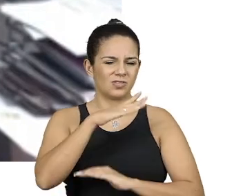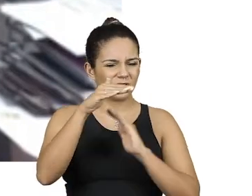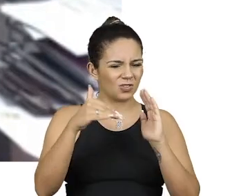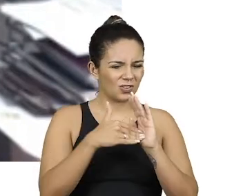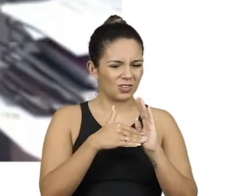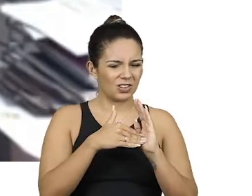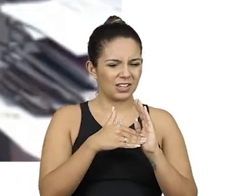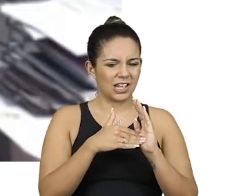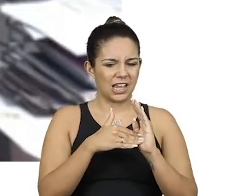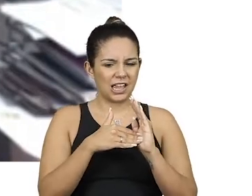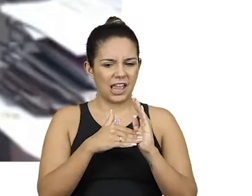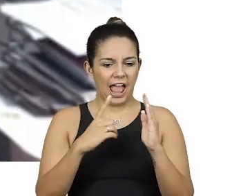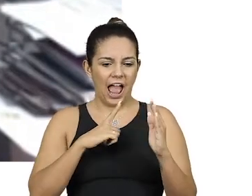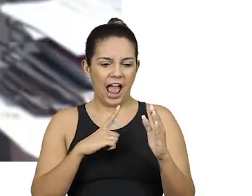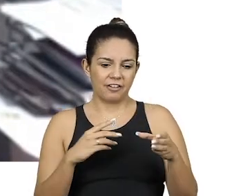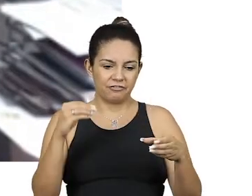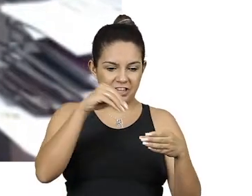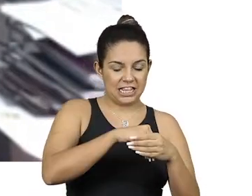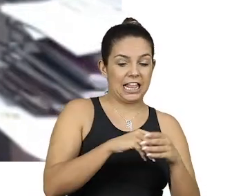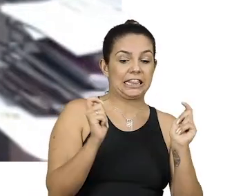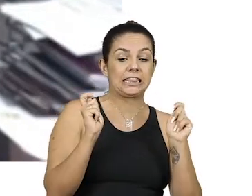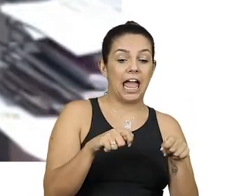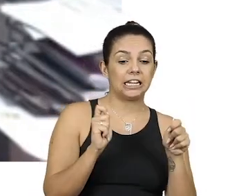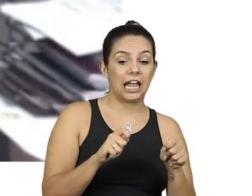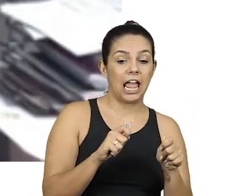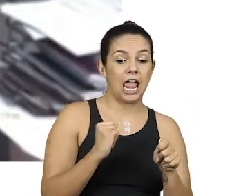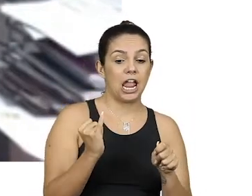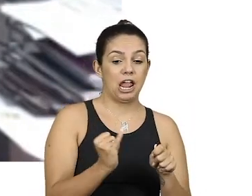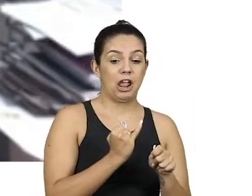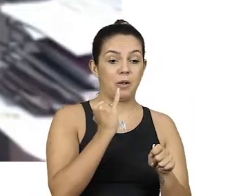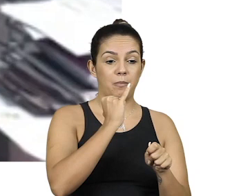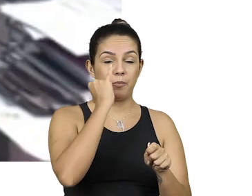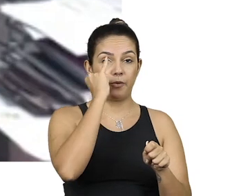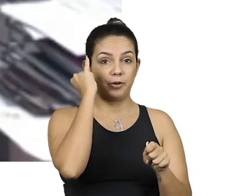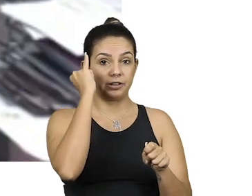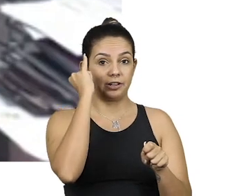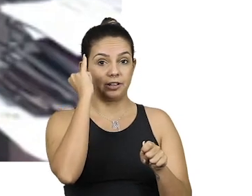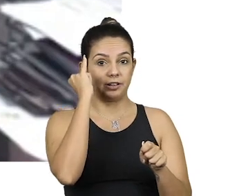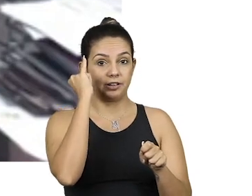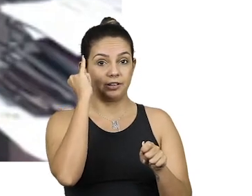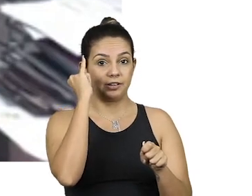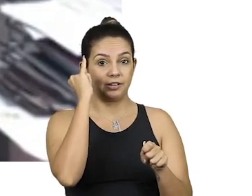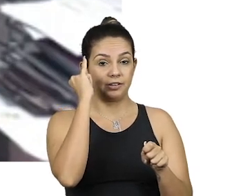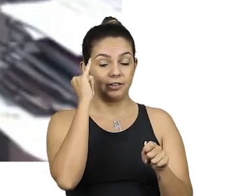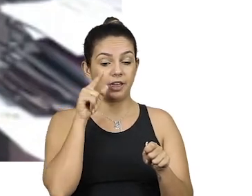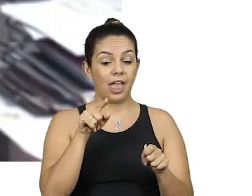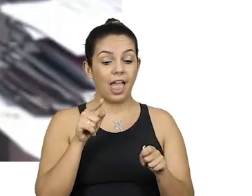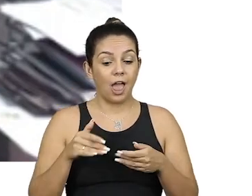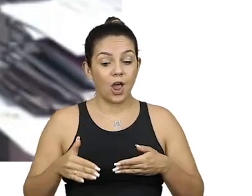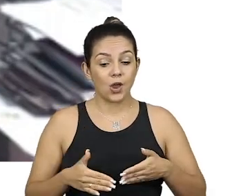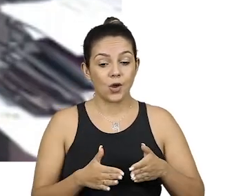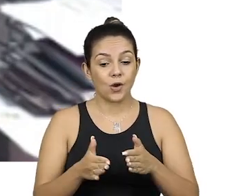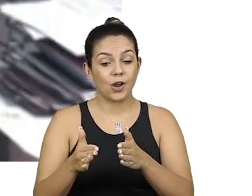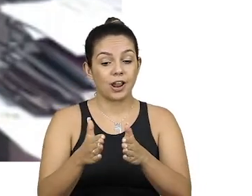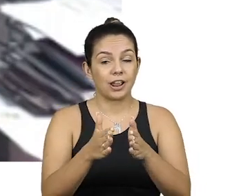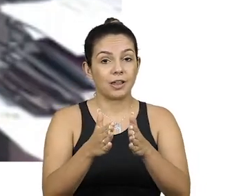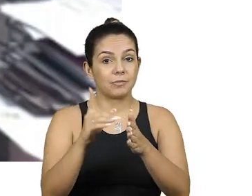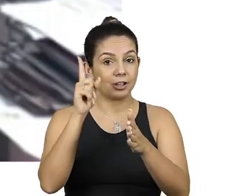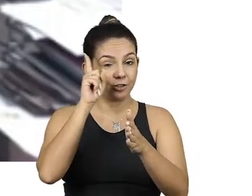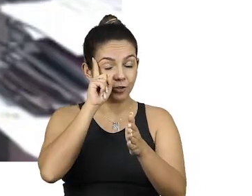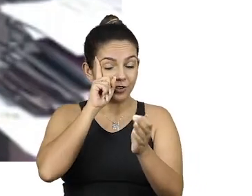a tudo que nela cabe damos importância, quando o que conta é o trânsito de ar